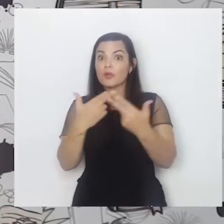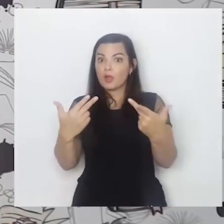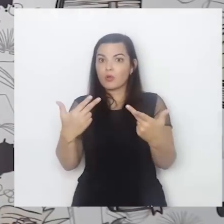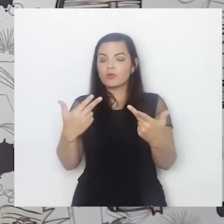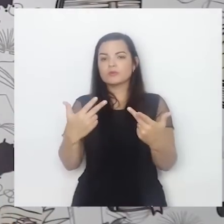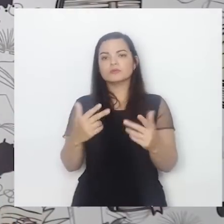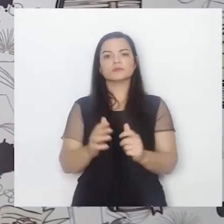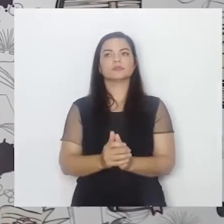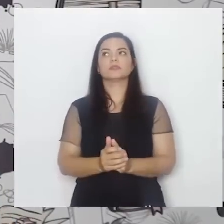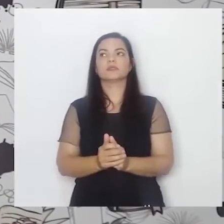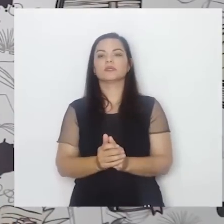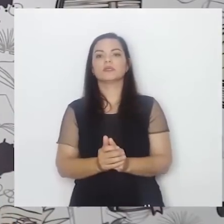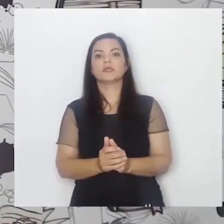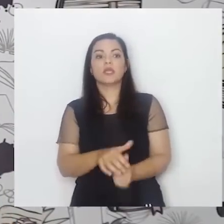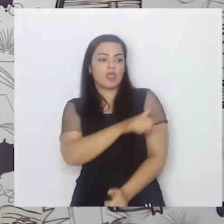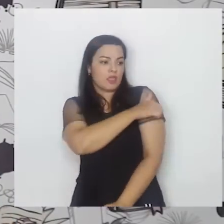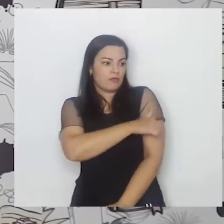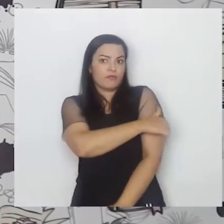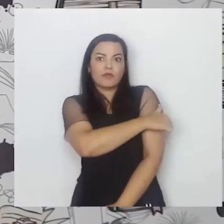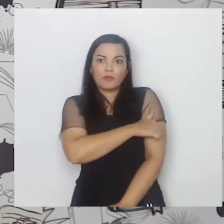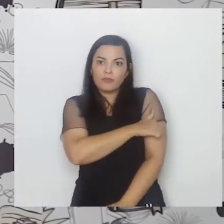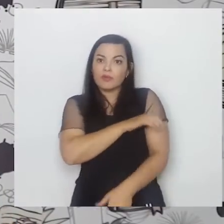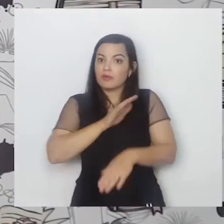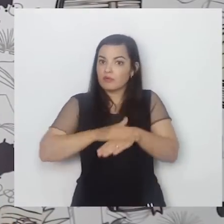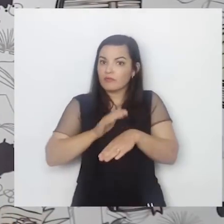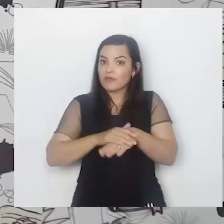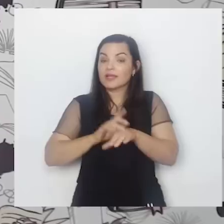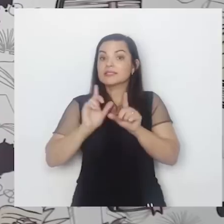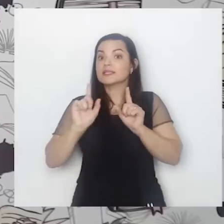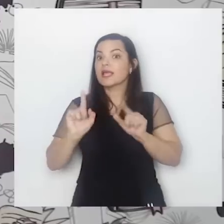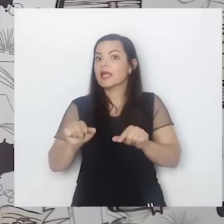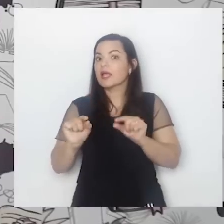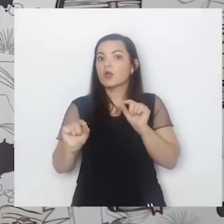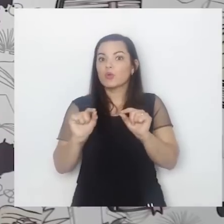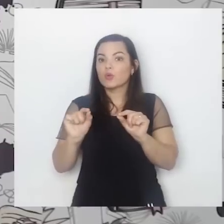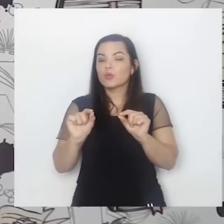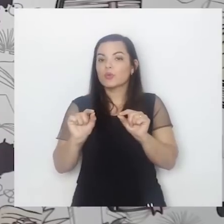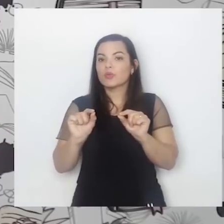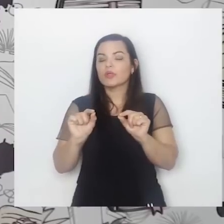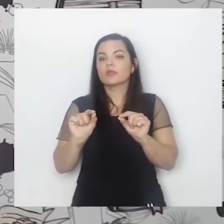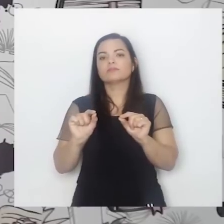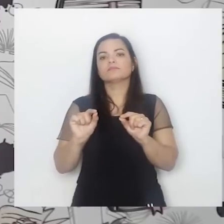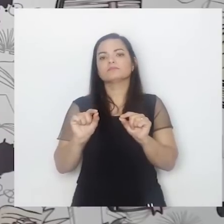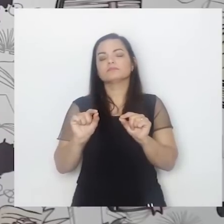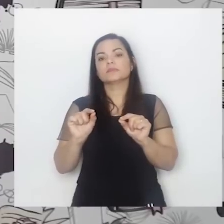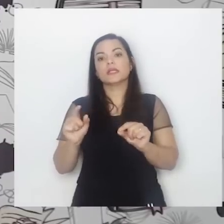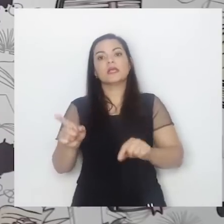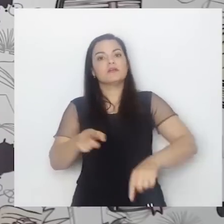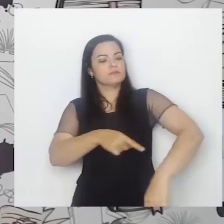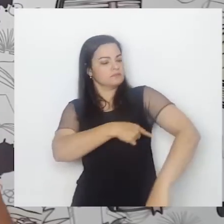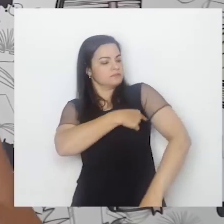acabam fazendo, né, nessa triagem é a medição da nossa temperatura.